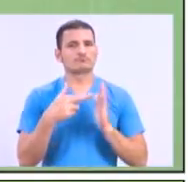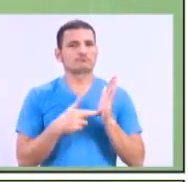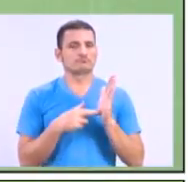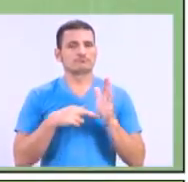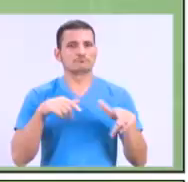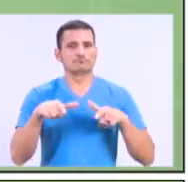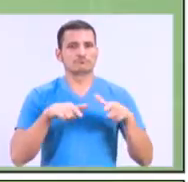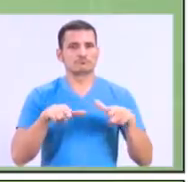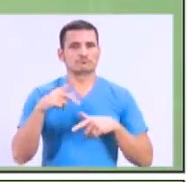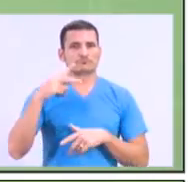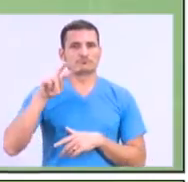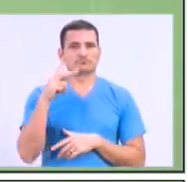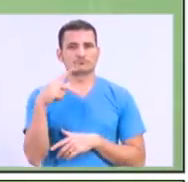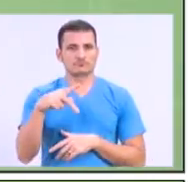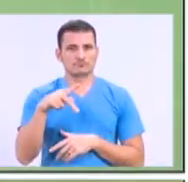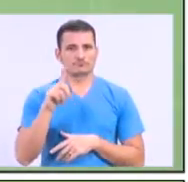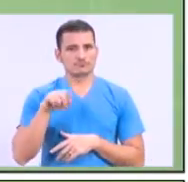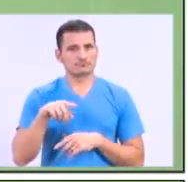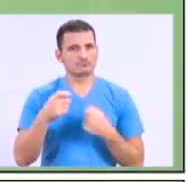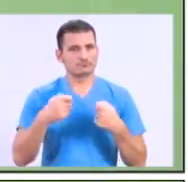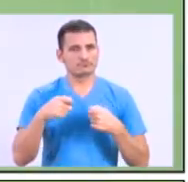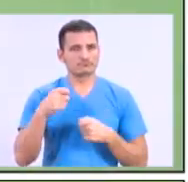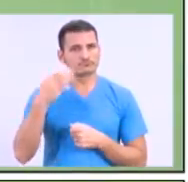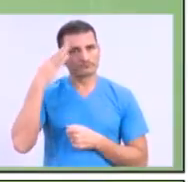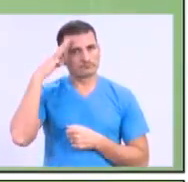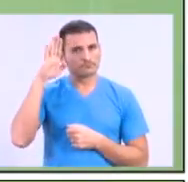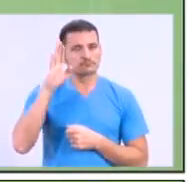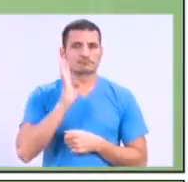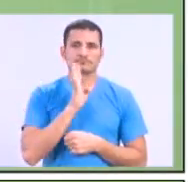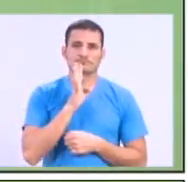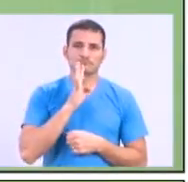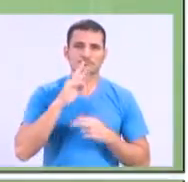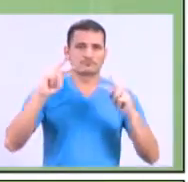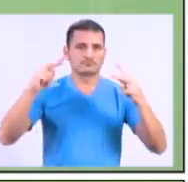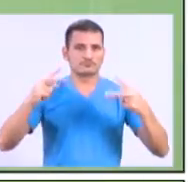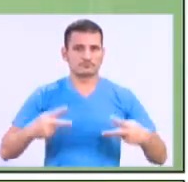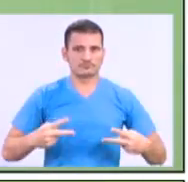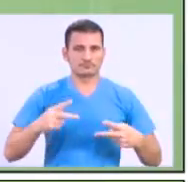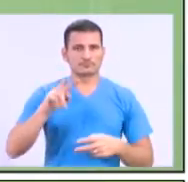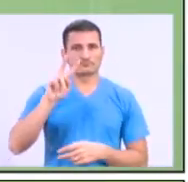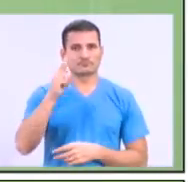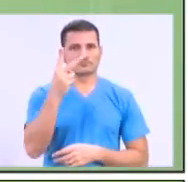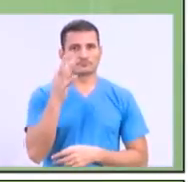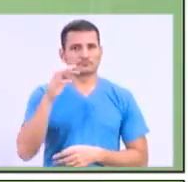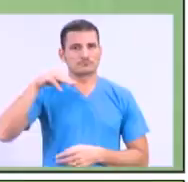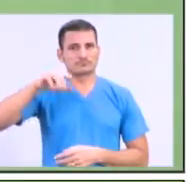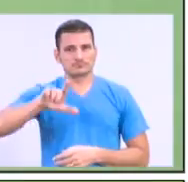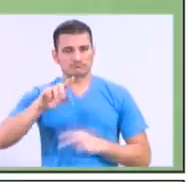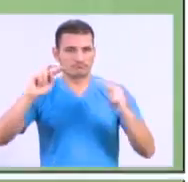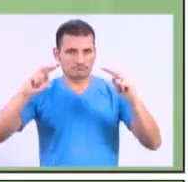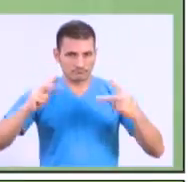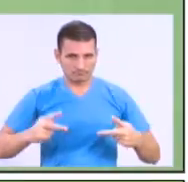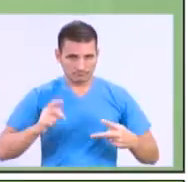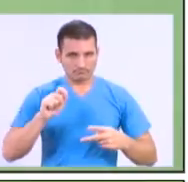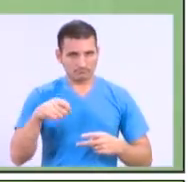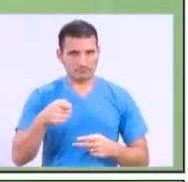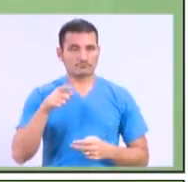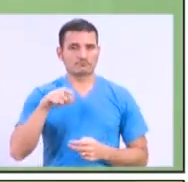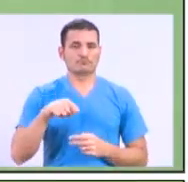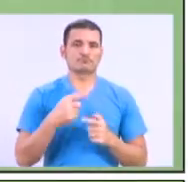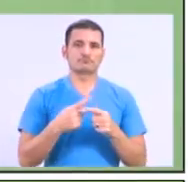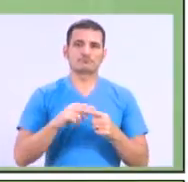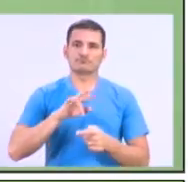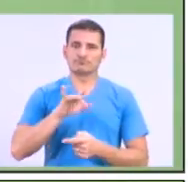é necessário principalmente conhecimento de HTML. Por quê? Essa é uma linguagem que vai interagir com